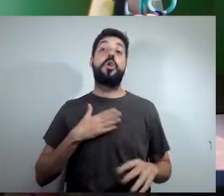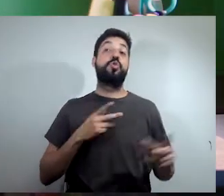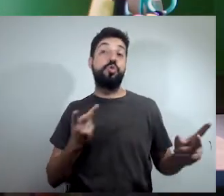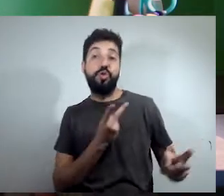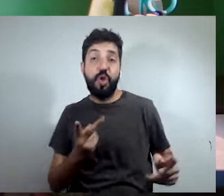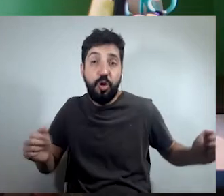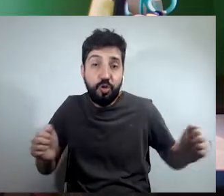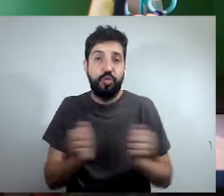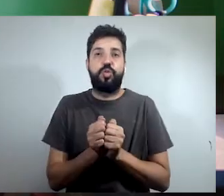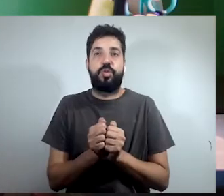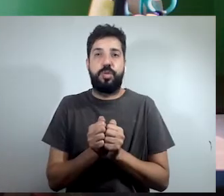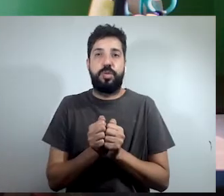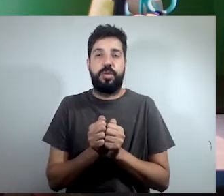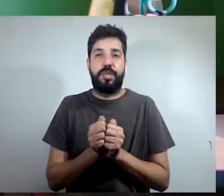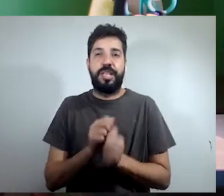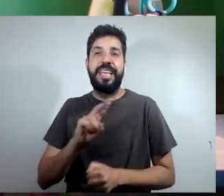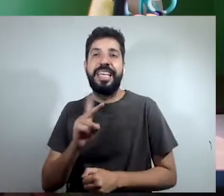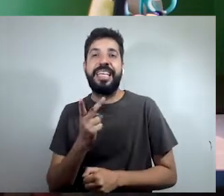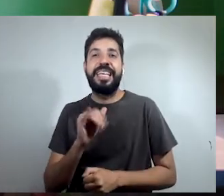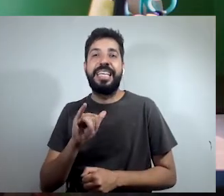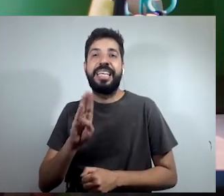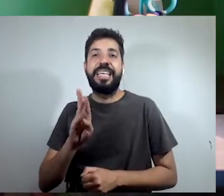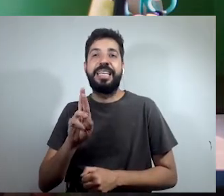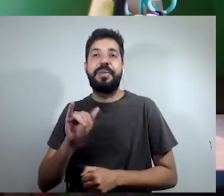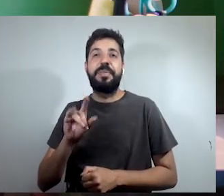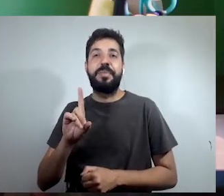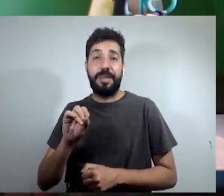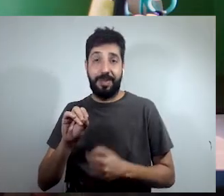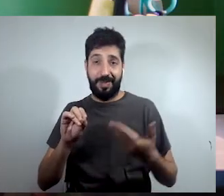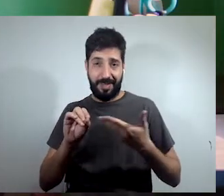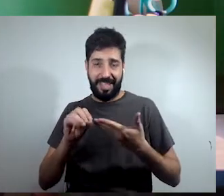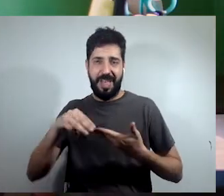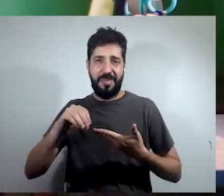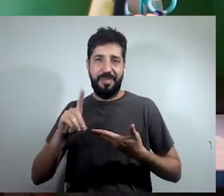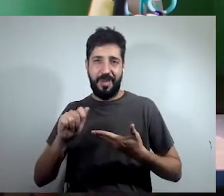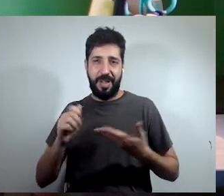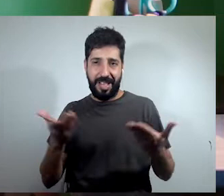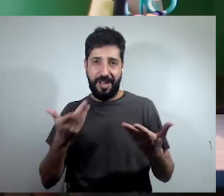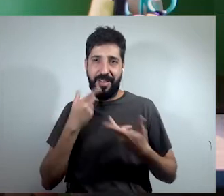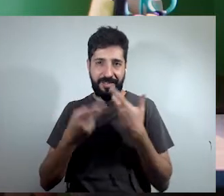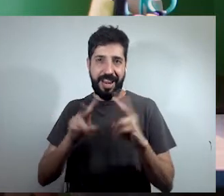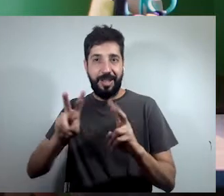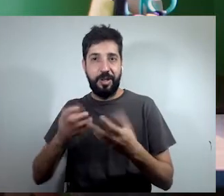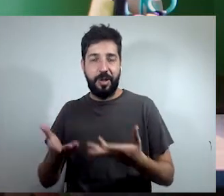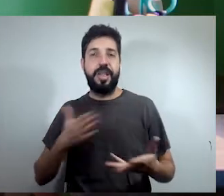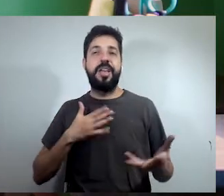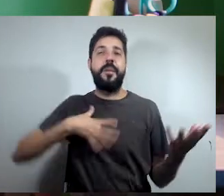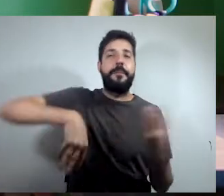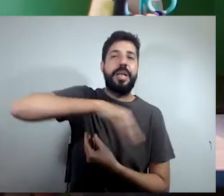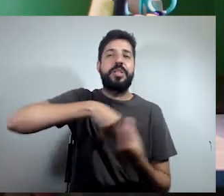cineasta, eu sou um híbrido, tá na moda agora essa palavra híbrido, eu sou um híbrido, eu sou uma